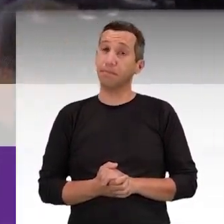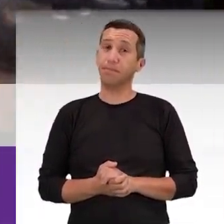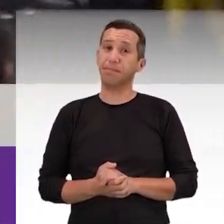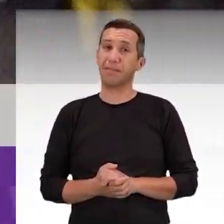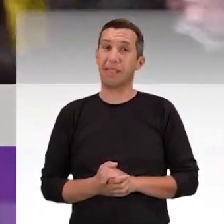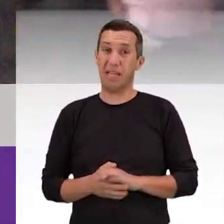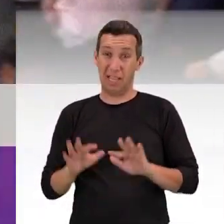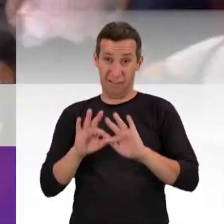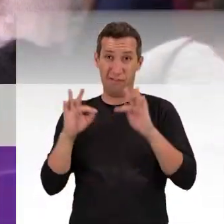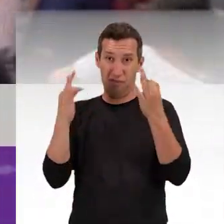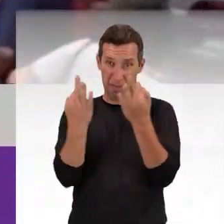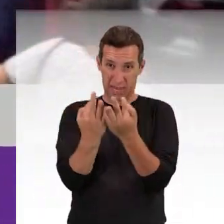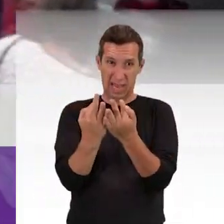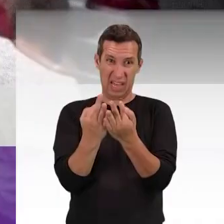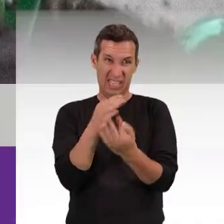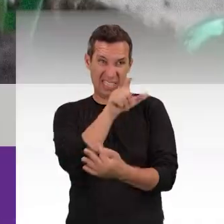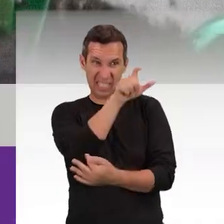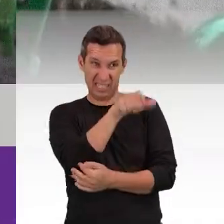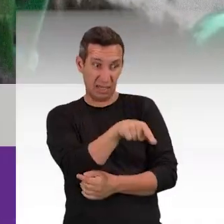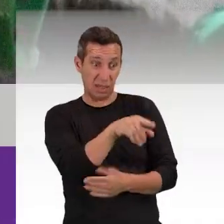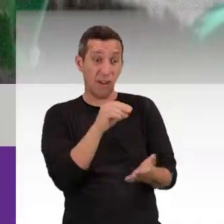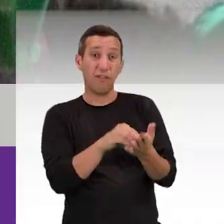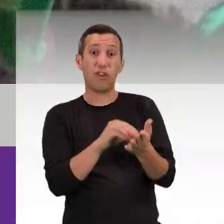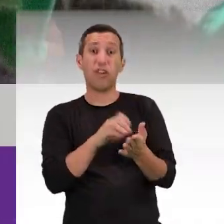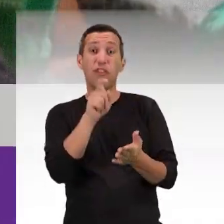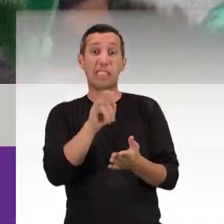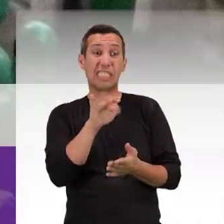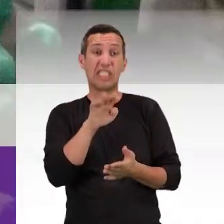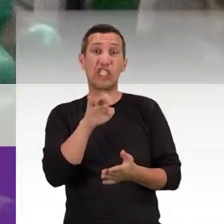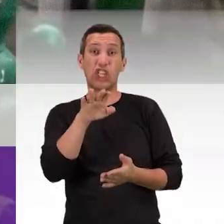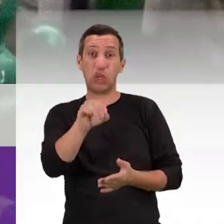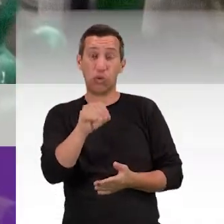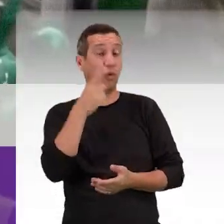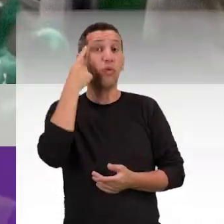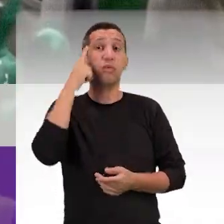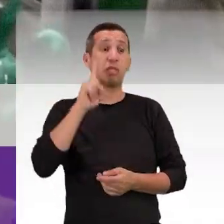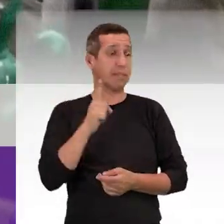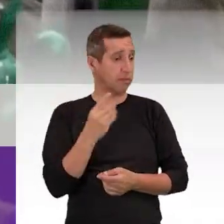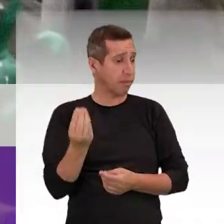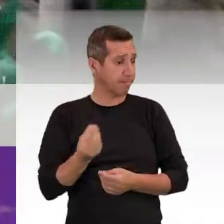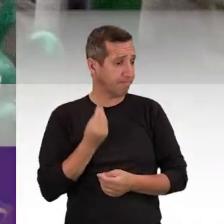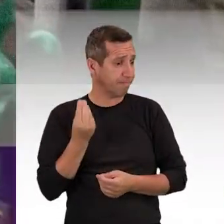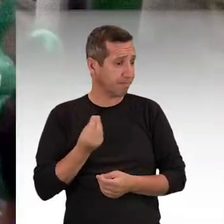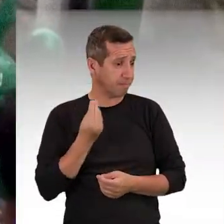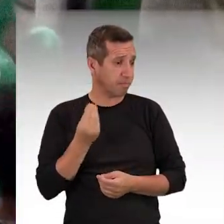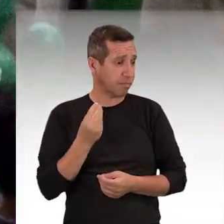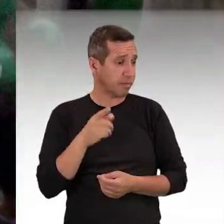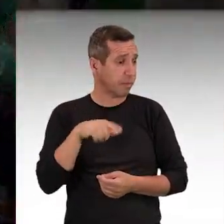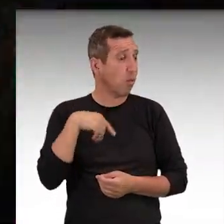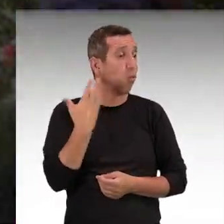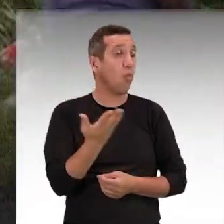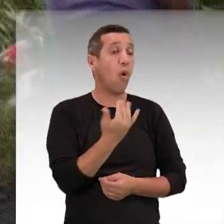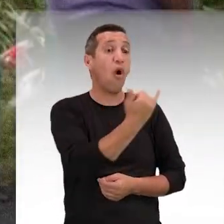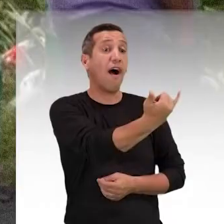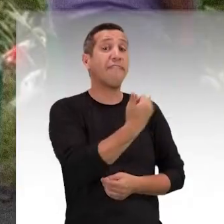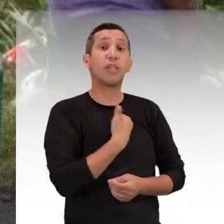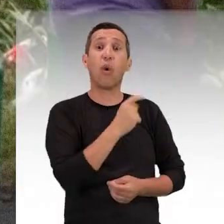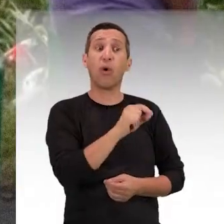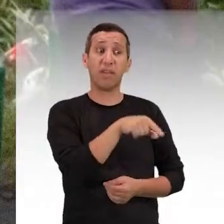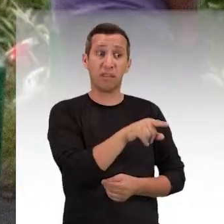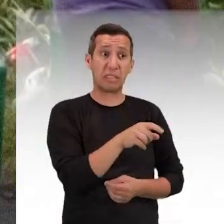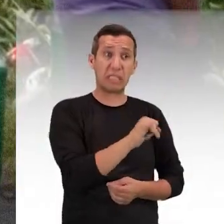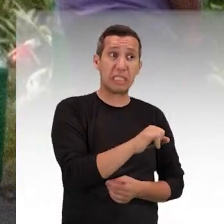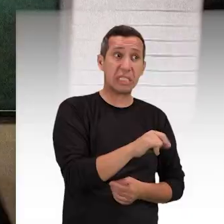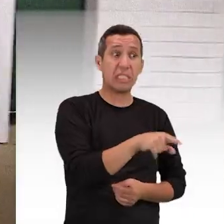Os parentes das vítimas que sofriam com a falta de oxigênio em Manaus não sabiam qual seria a próxima notícia que receberiam